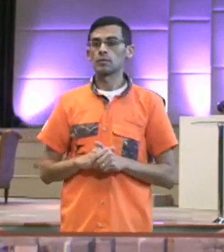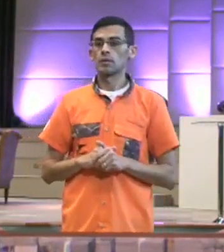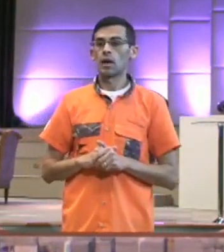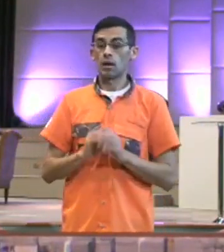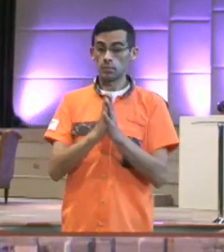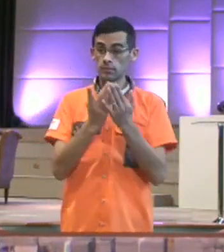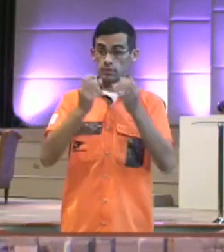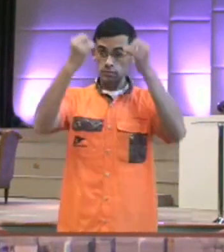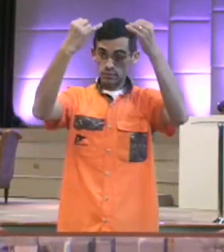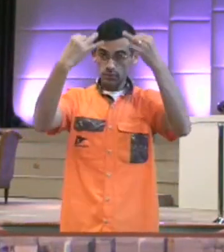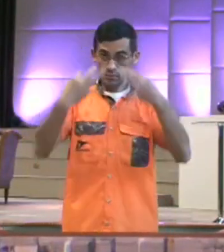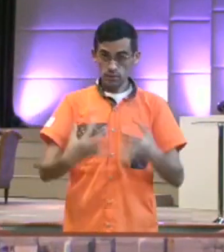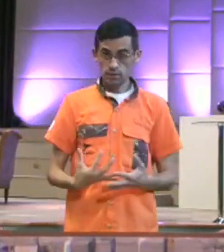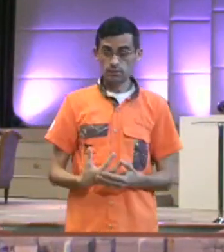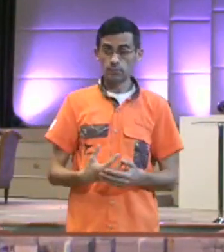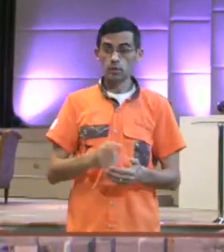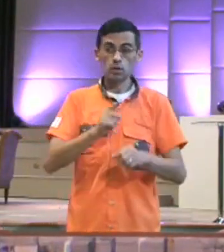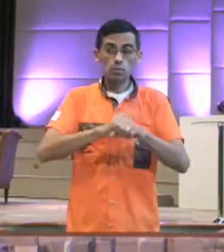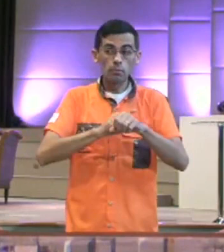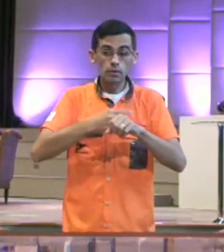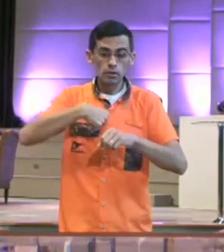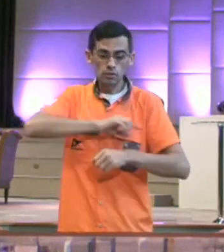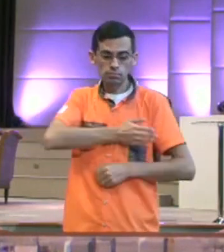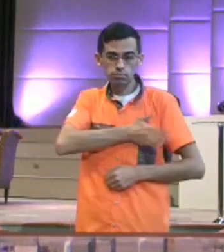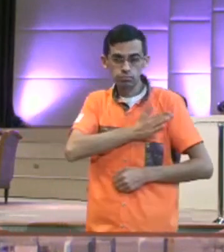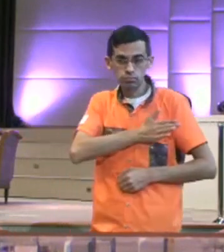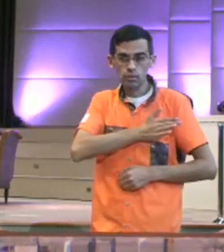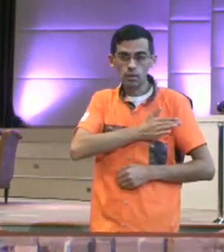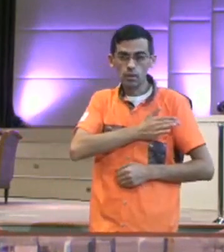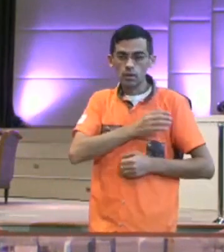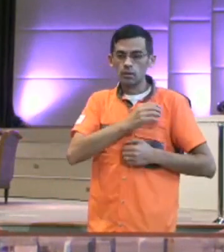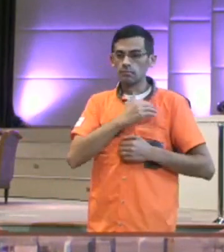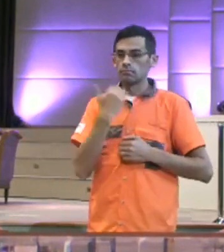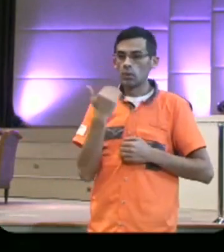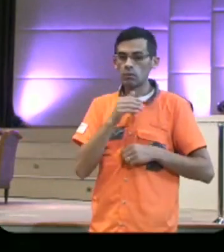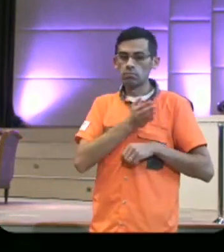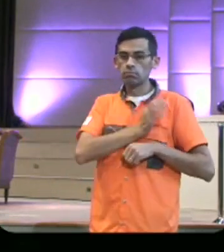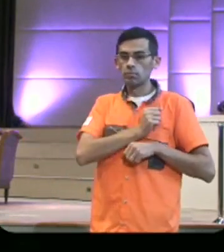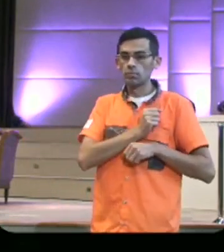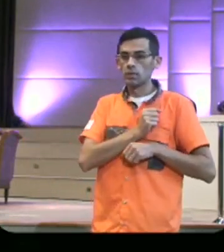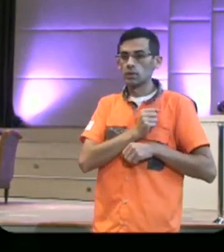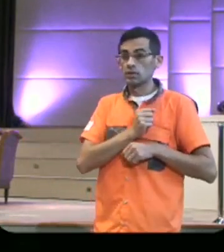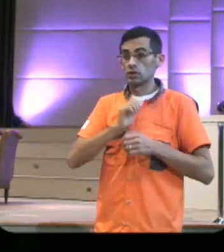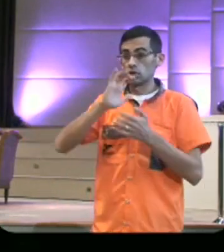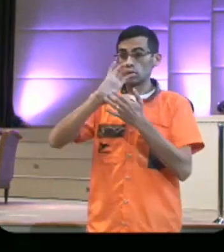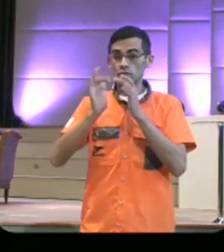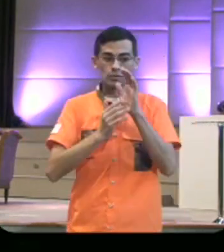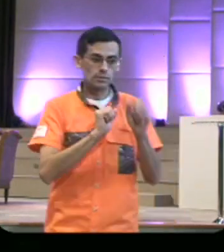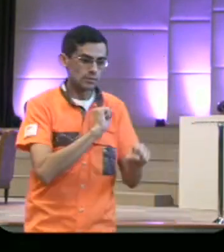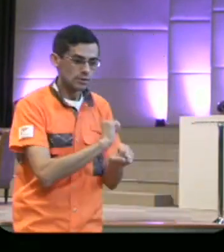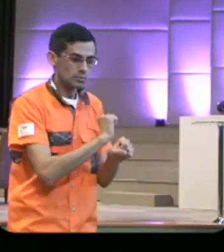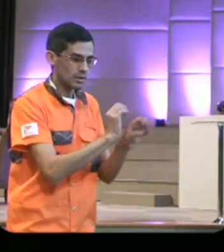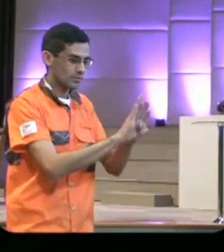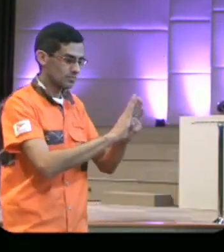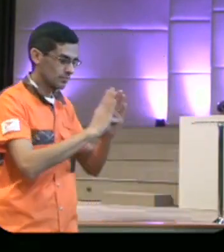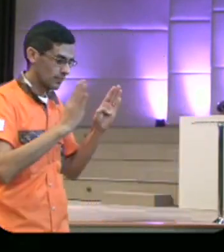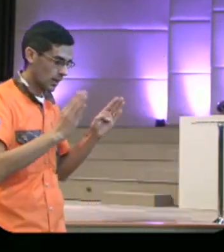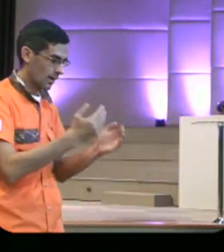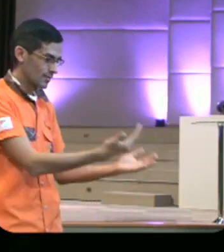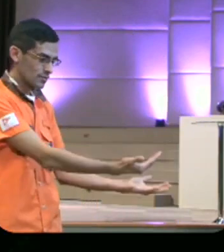Sabe o que a Bíblia diz? É que Ele vai nos receber na sua glória.